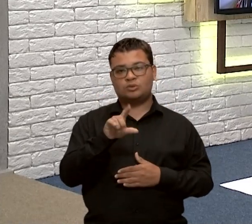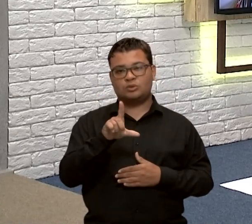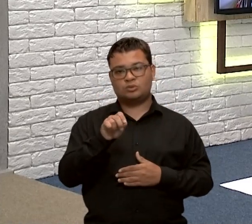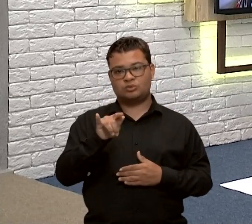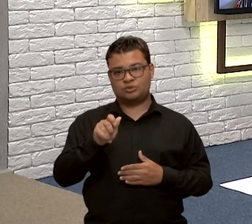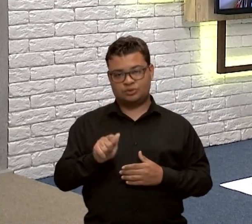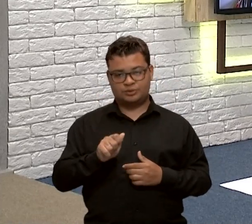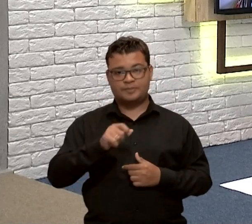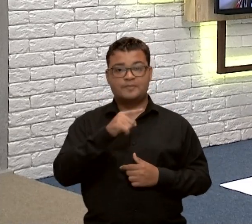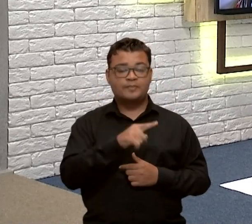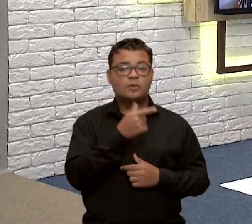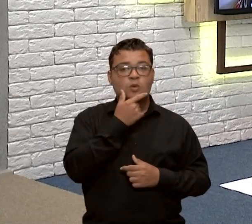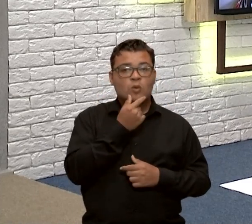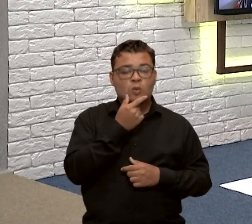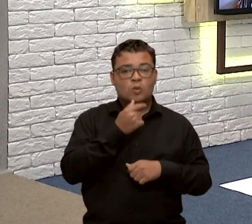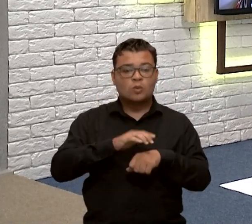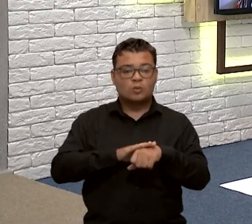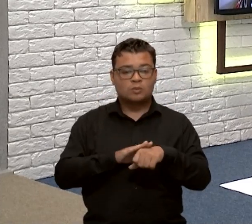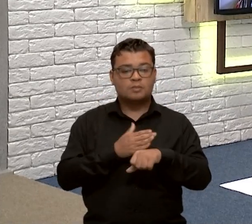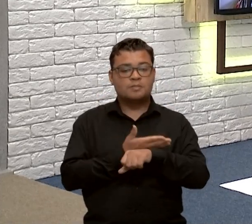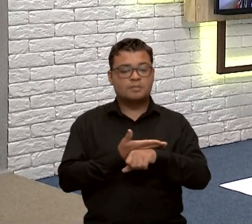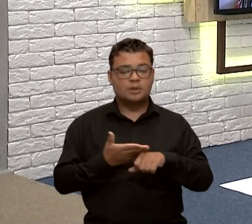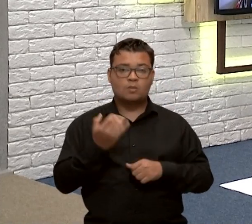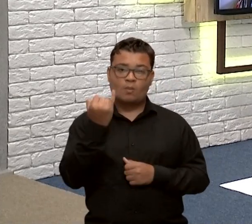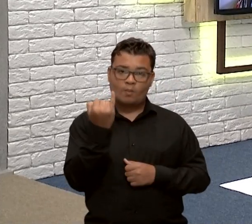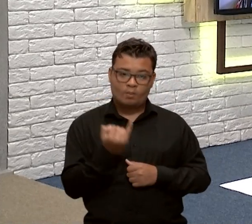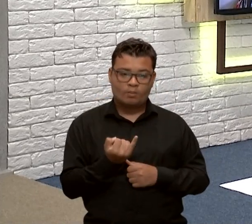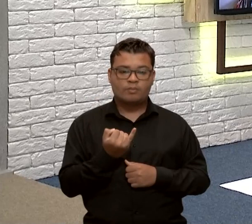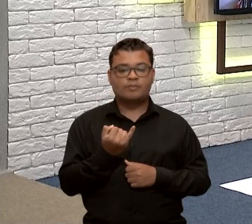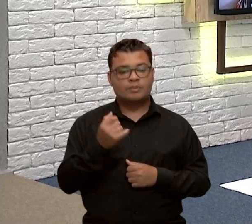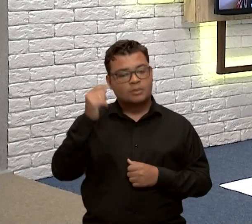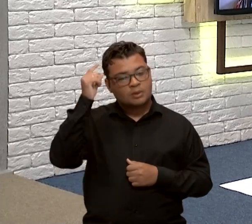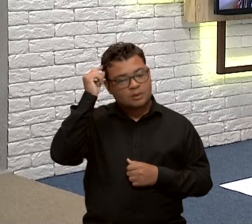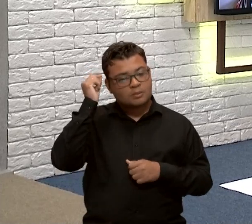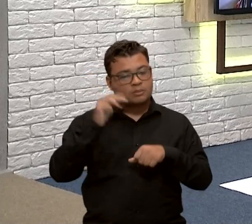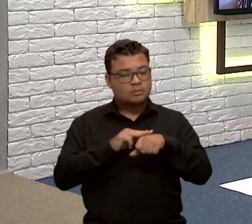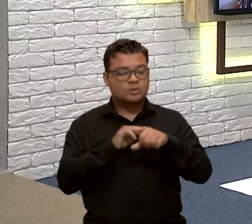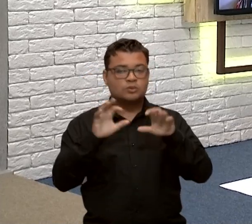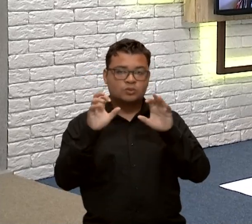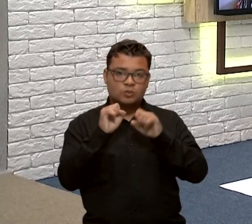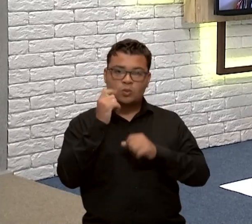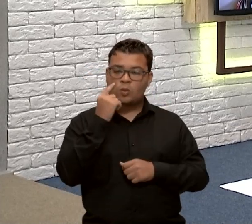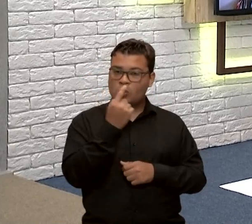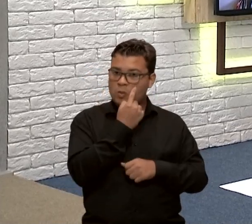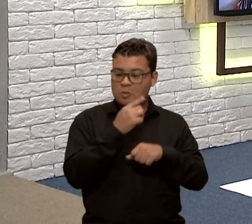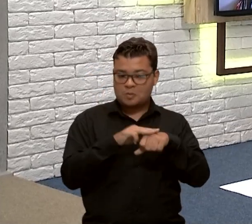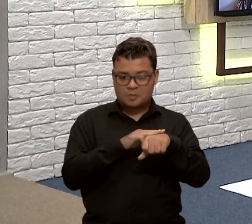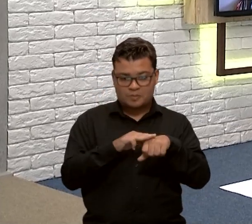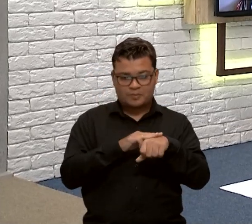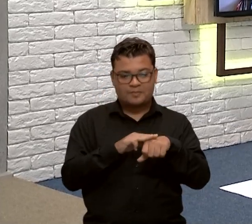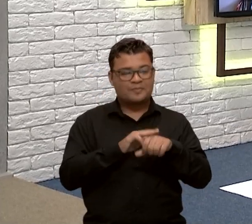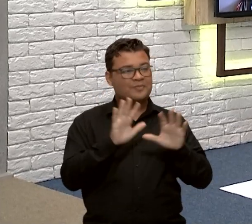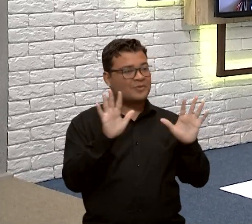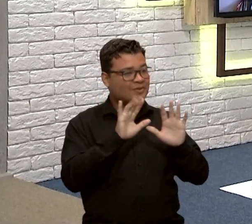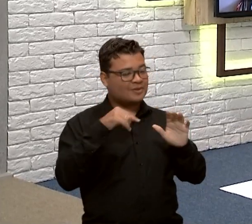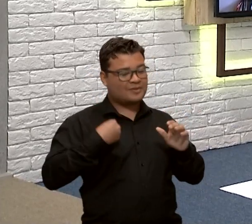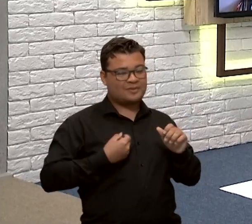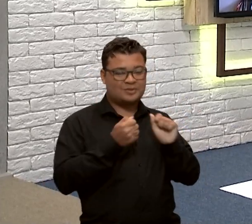homem branco, magro, com cabelos castanhos escuros e olhos castanhos. Olá, muito obrigada pela sua presença também,